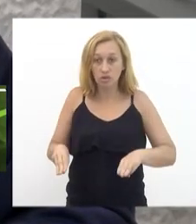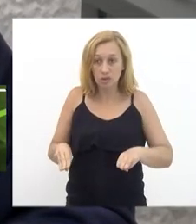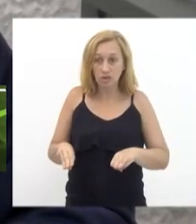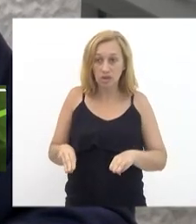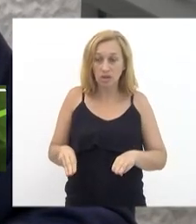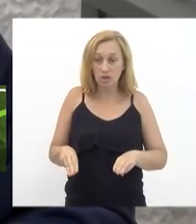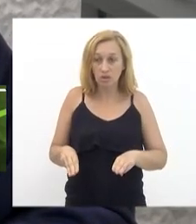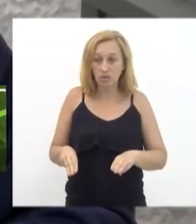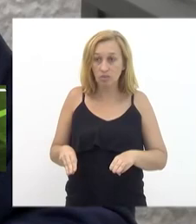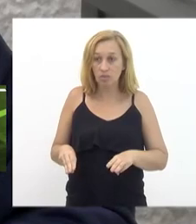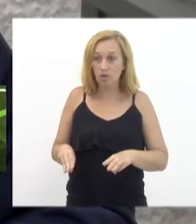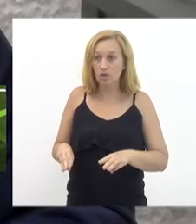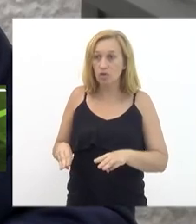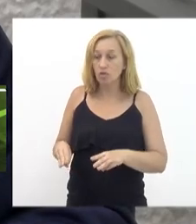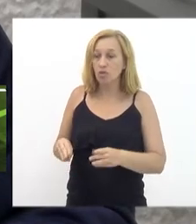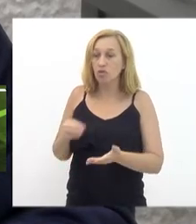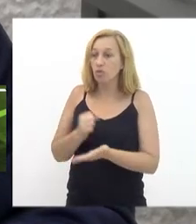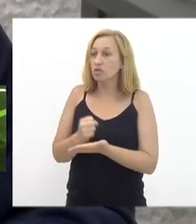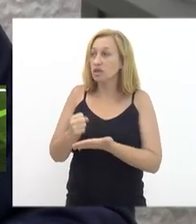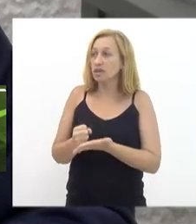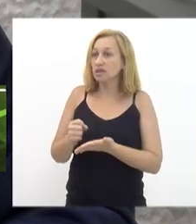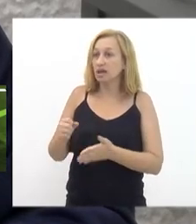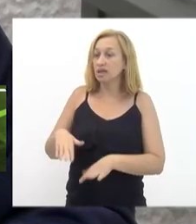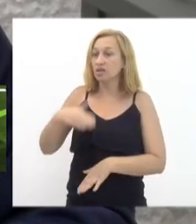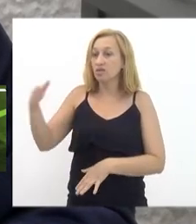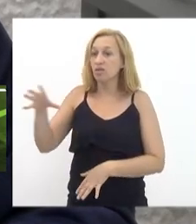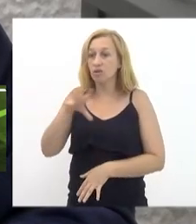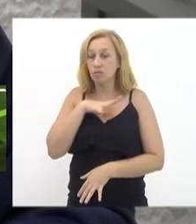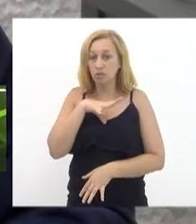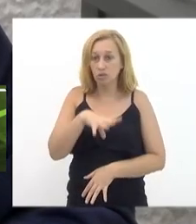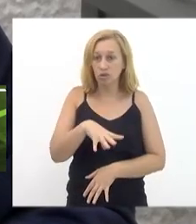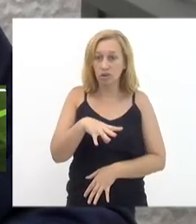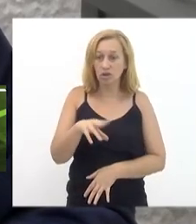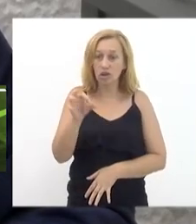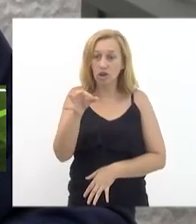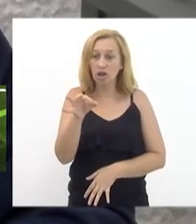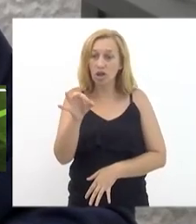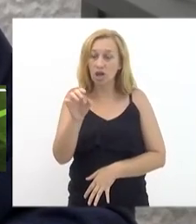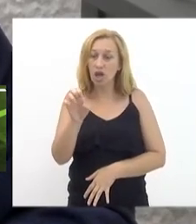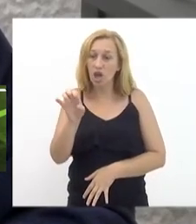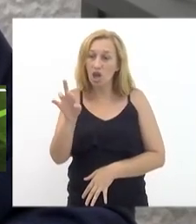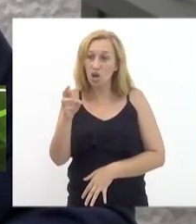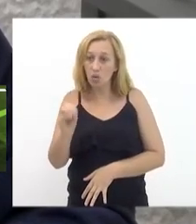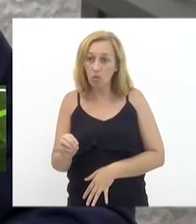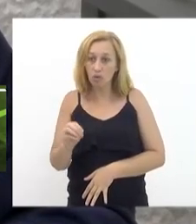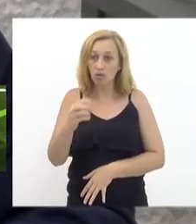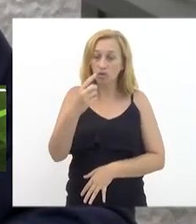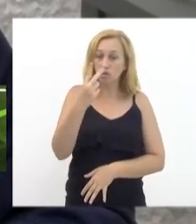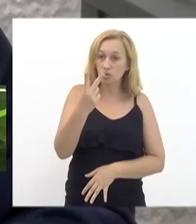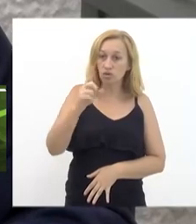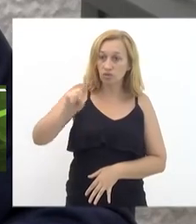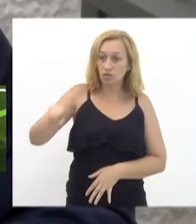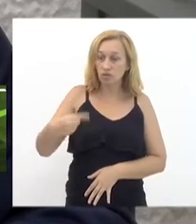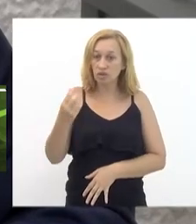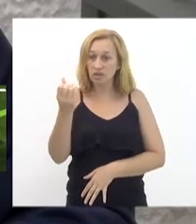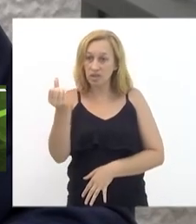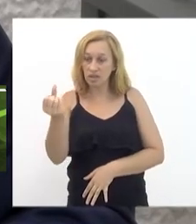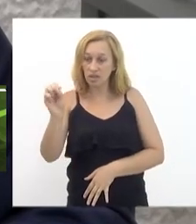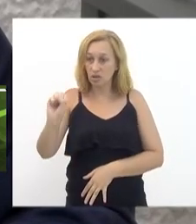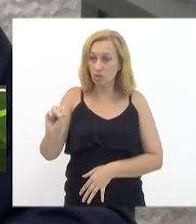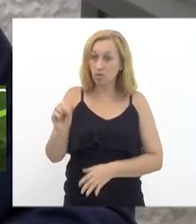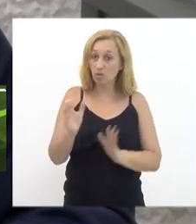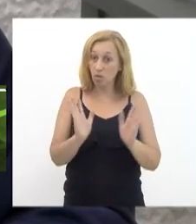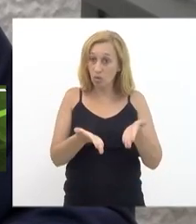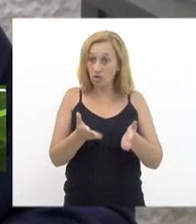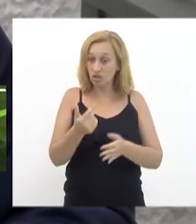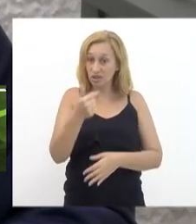foi contratado em Portugal e naquela época foi contratado em euros e o Euro era dois 68 hoje o Euro tá